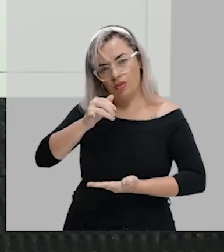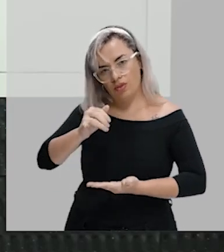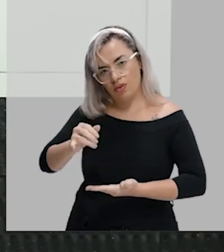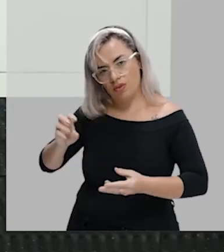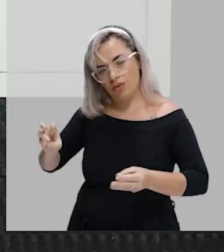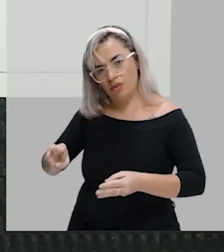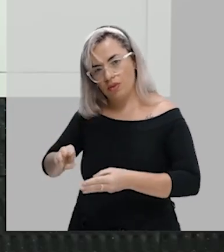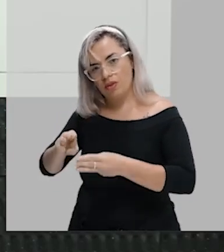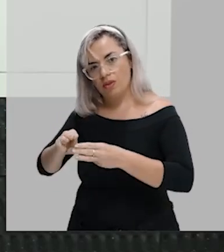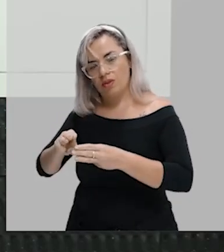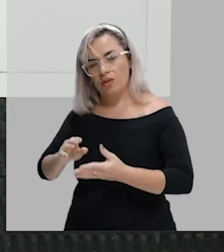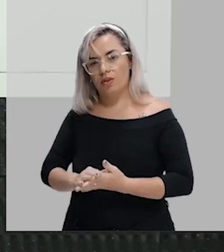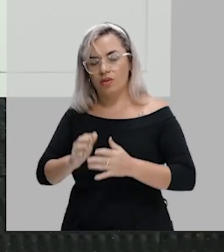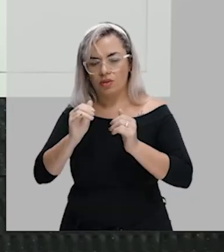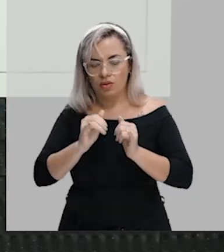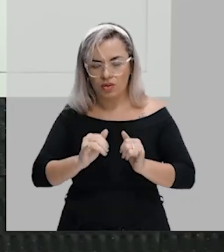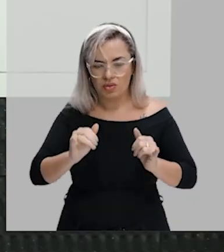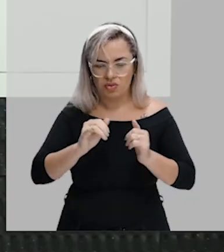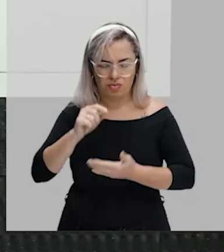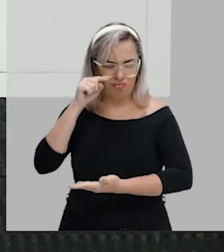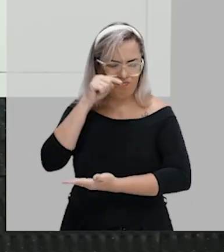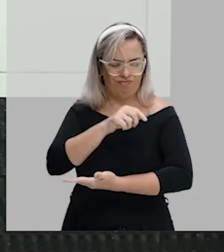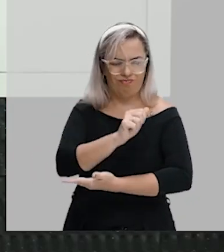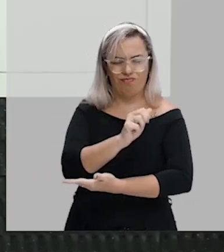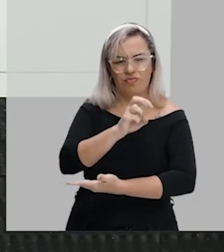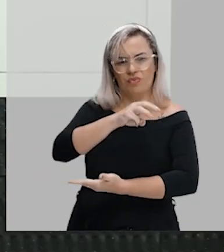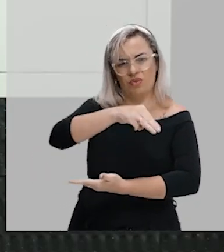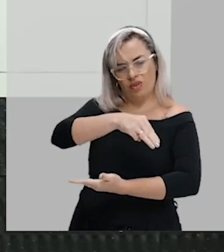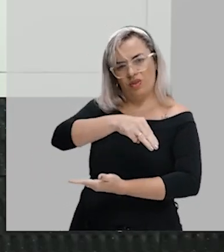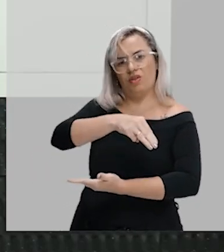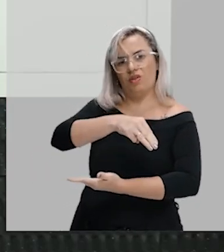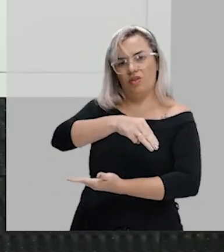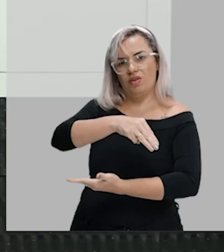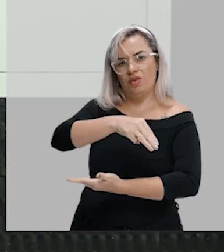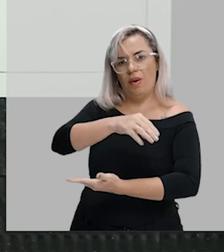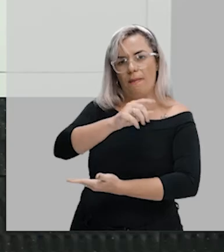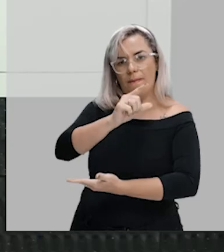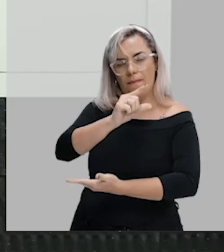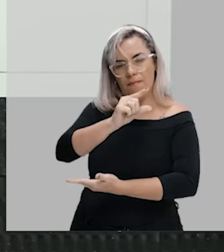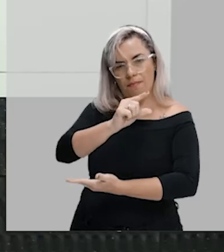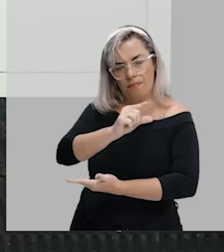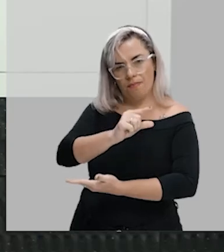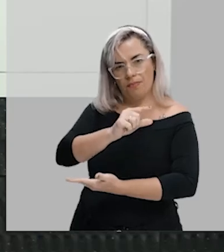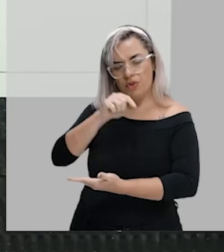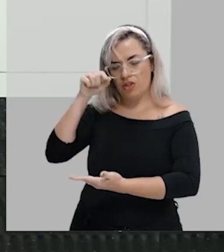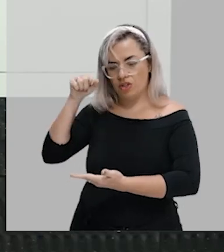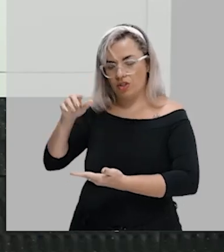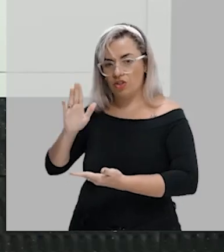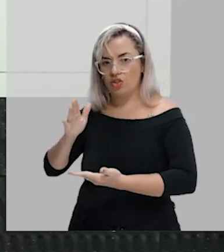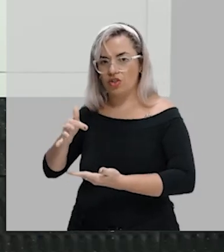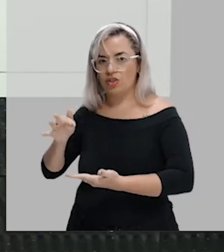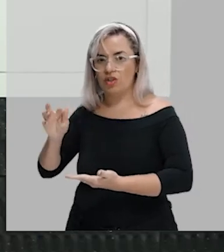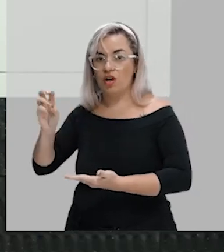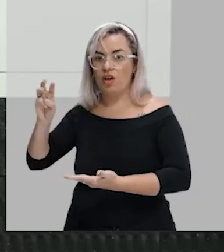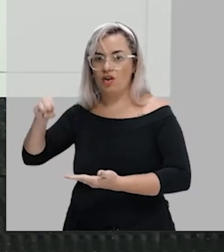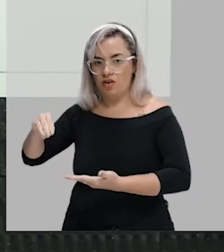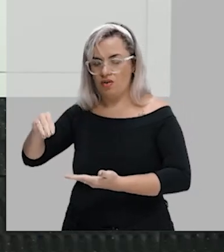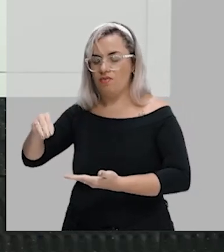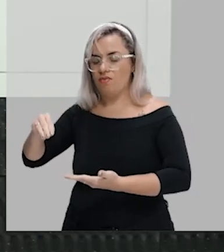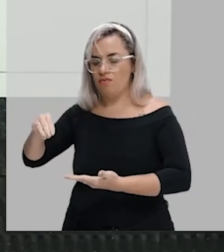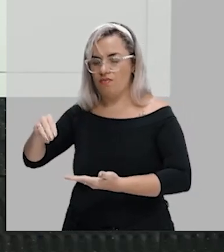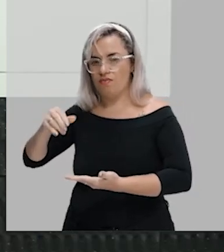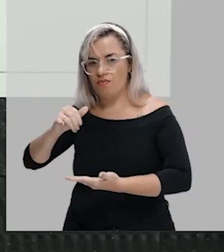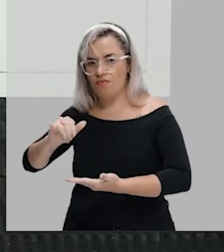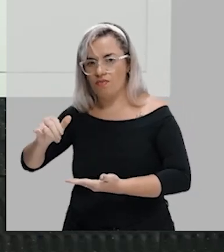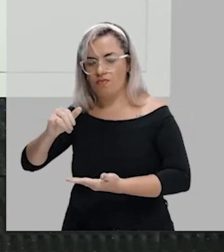informação em que ela traz não é uma informação muito grande, né? Não é uma informação muito refinada, Já a FM não, a FM tem uma